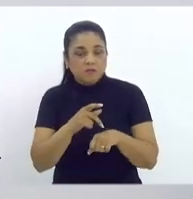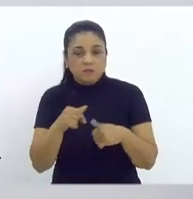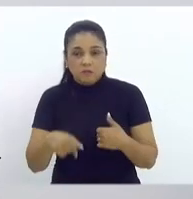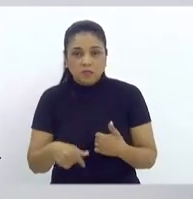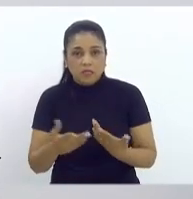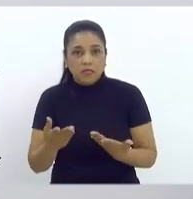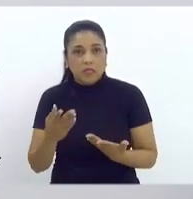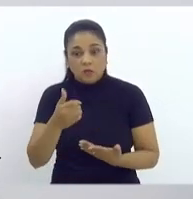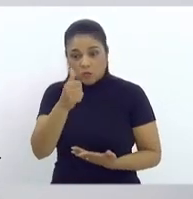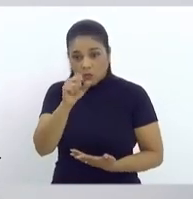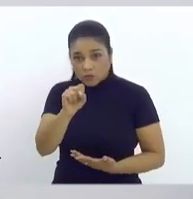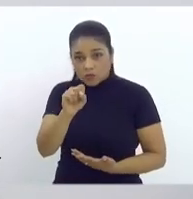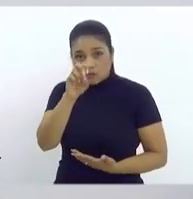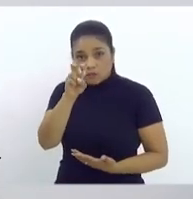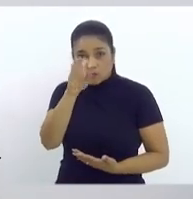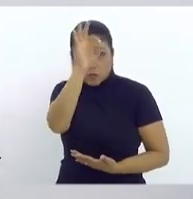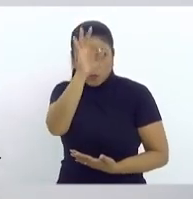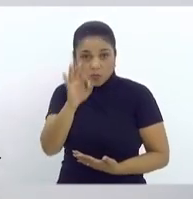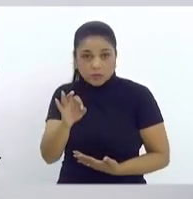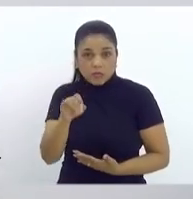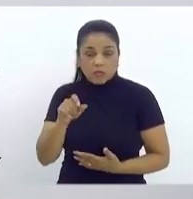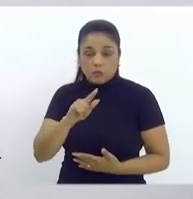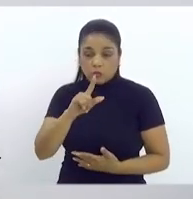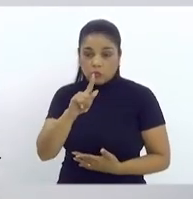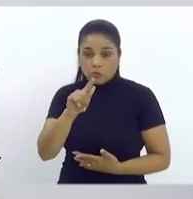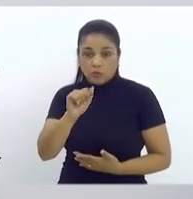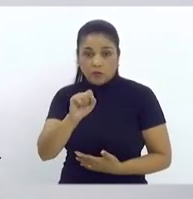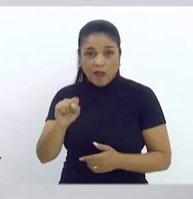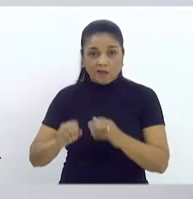produz 85% do gás do país.